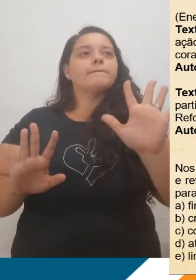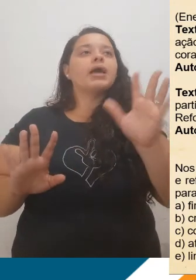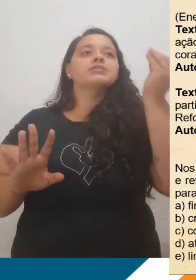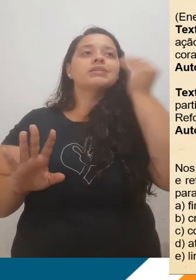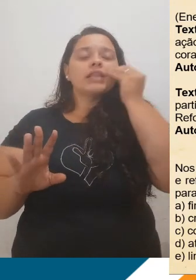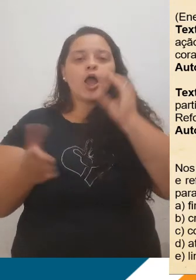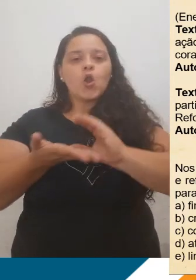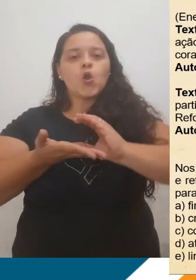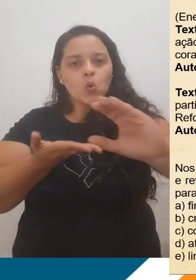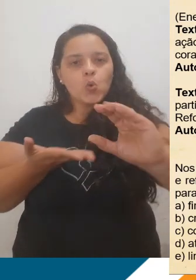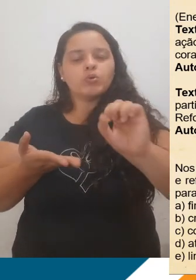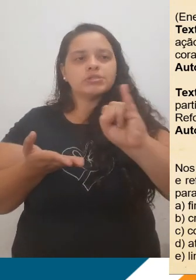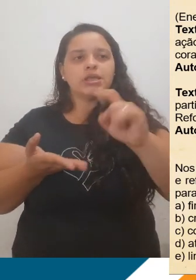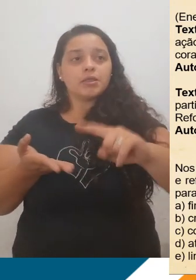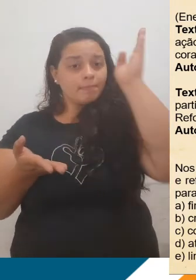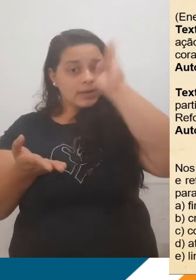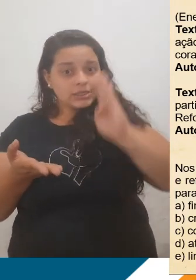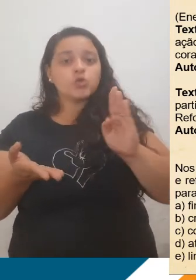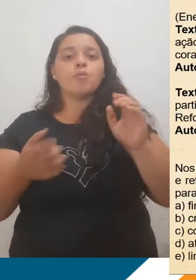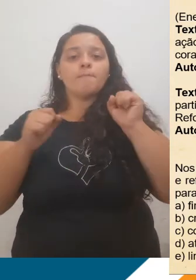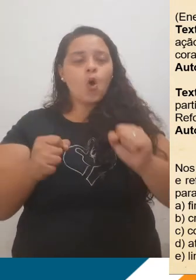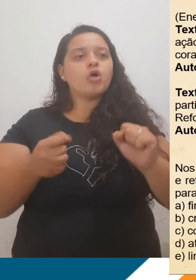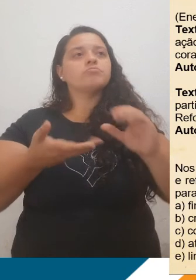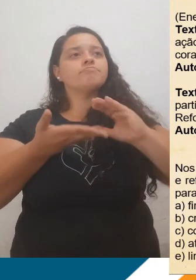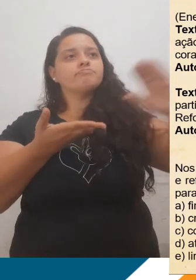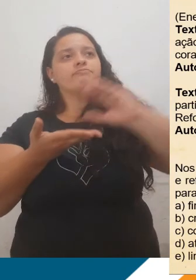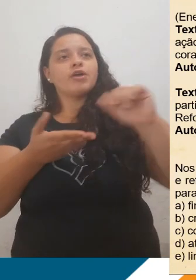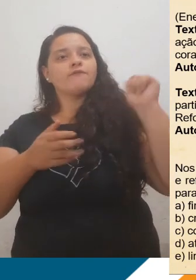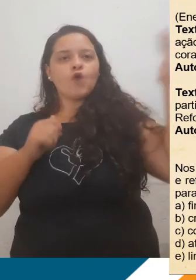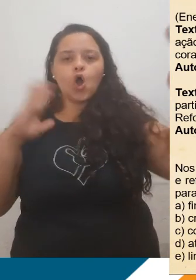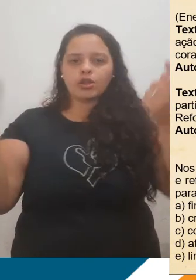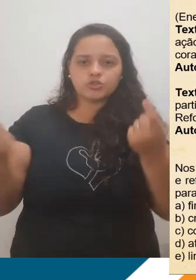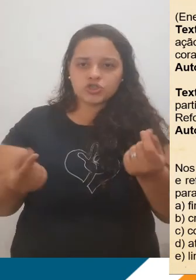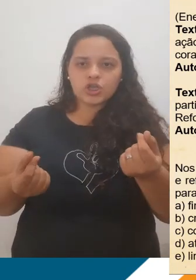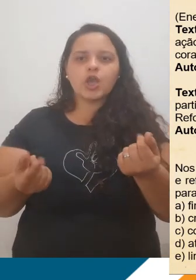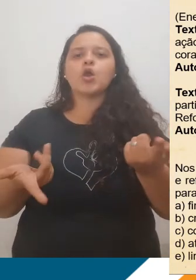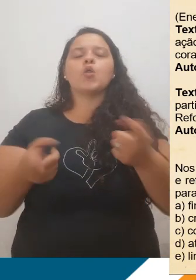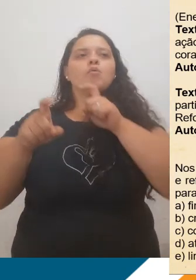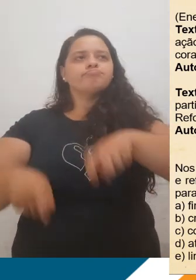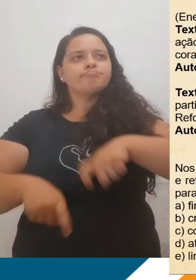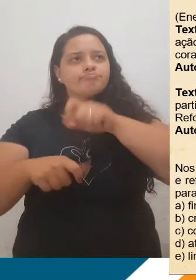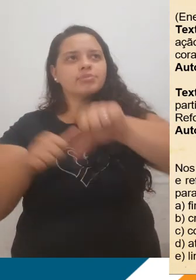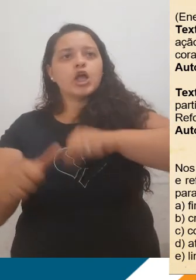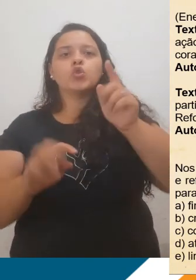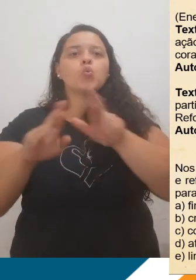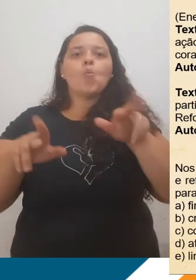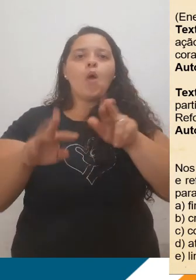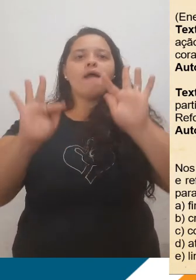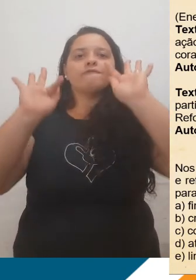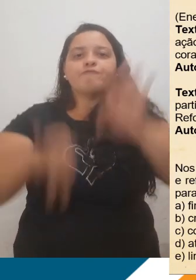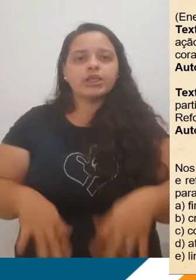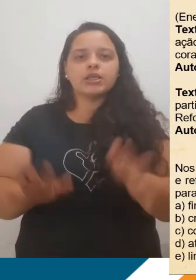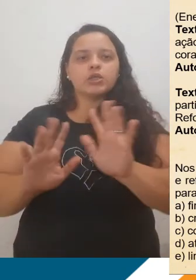que fossem alocadas no Brasil pudessem enviar para suas sedes lá fora, sobre a reforma agrária que extinguisse o latifúndio. Não era acabar com a propriedade privada